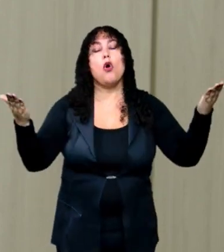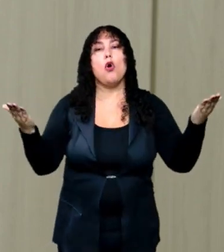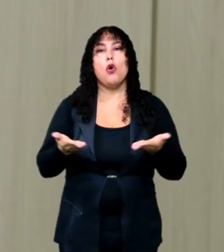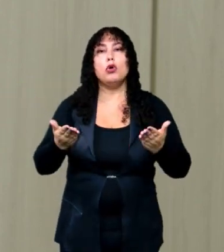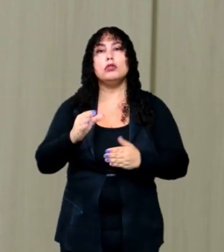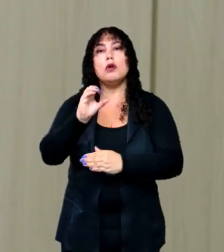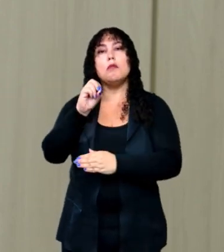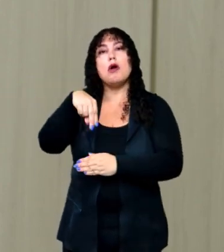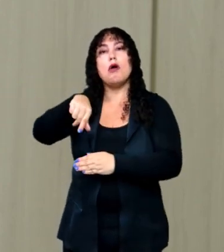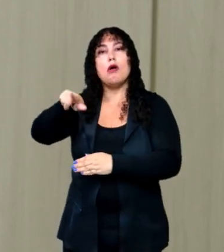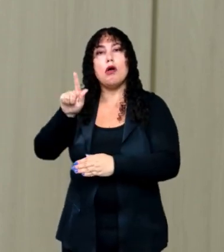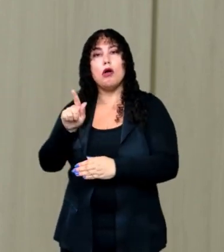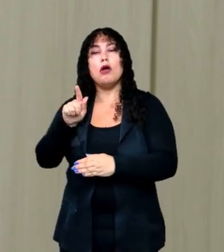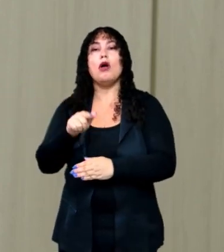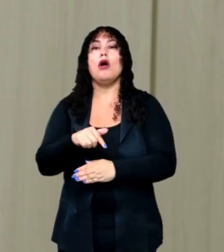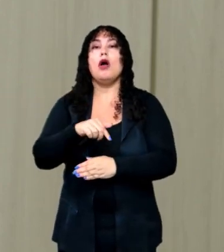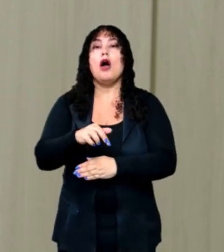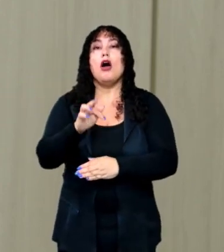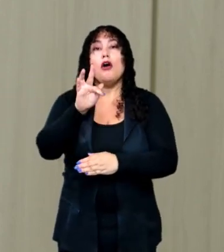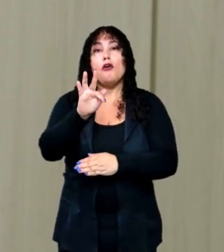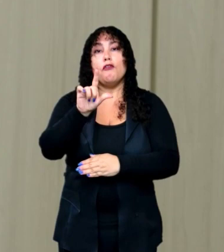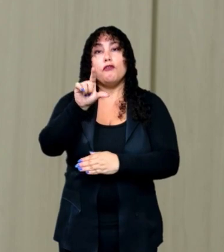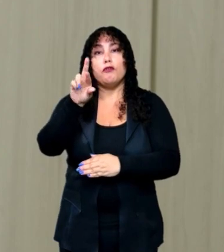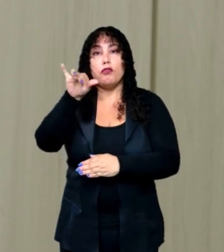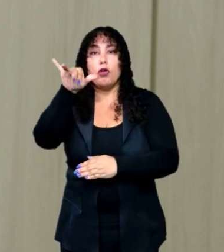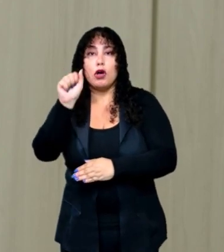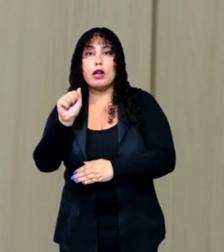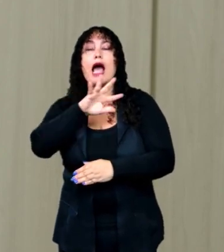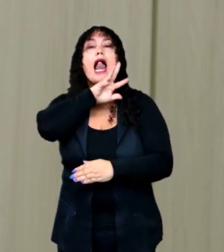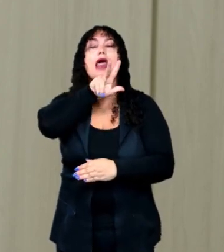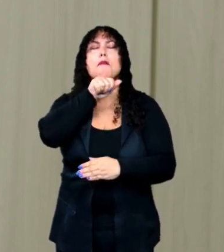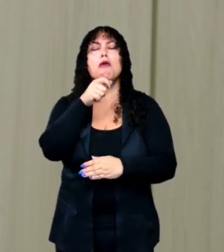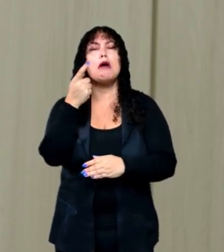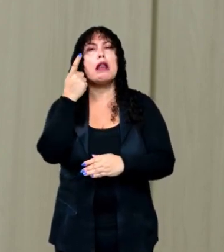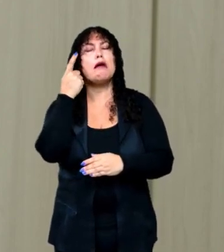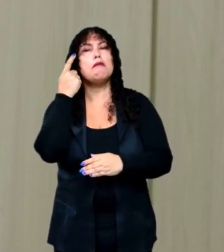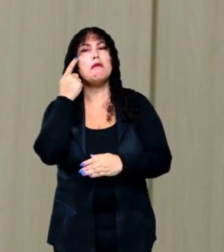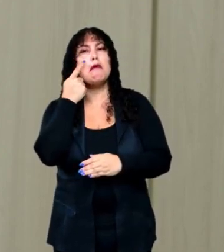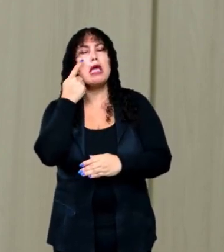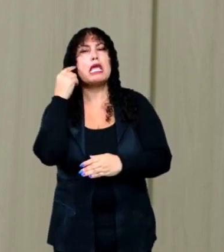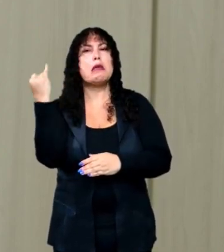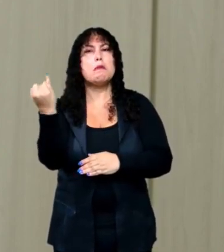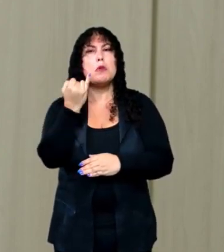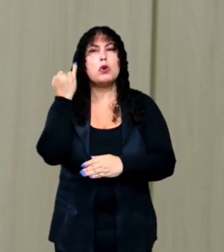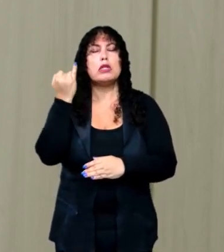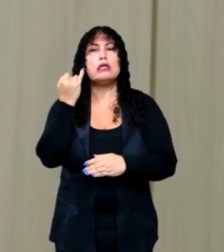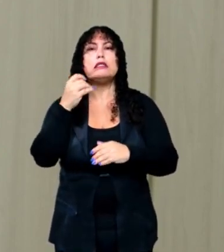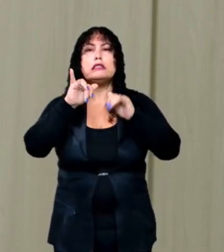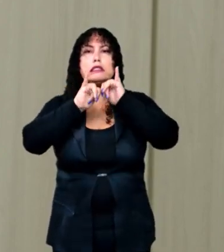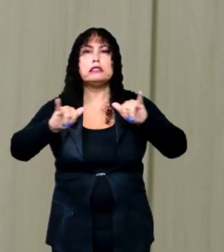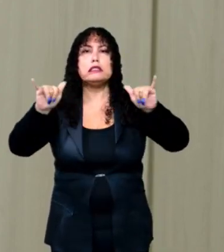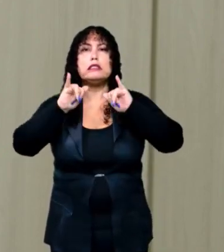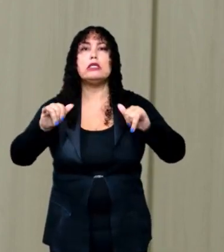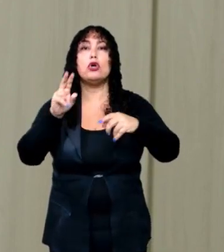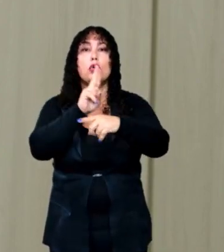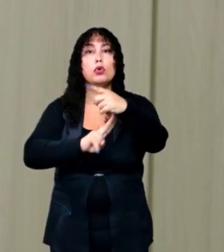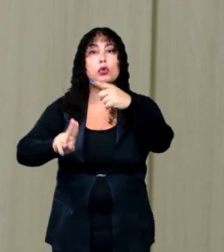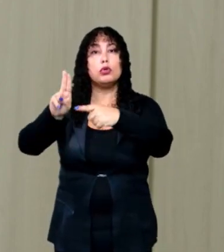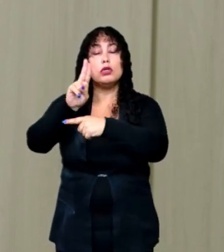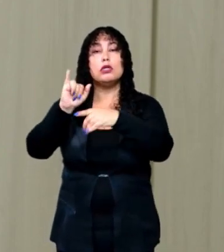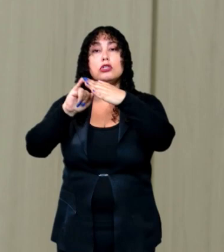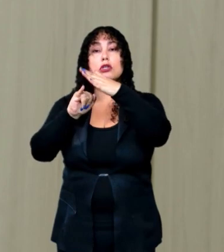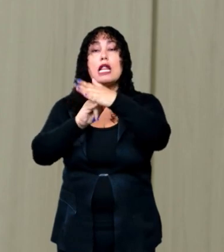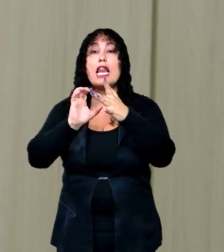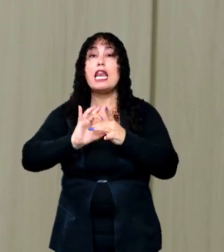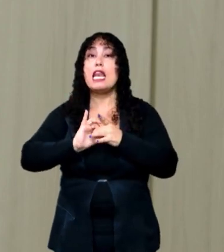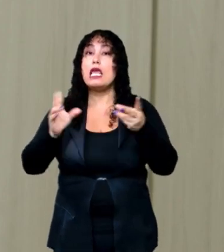ONG, que é a Fórum Animal, que vê isso tão importante que ele está lançando uma campanha de universidades e institutos livres de